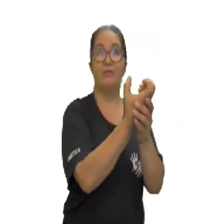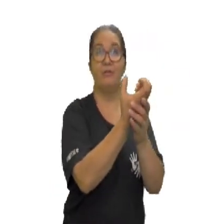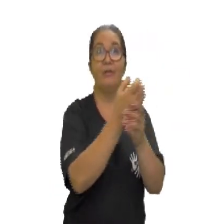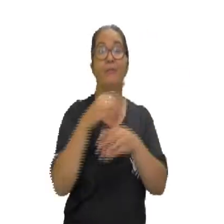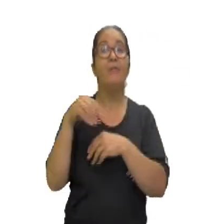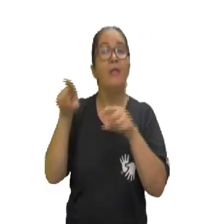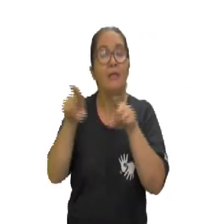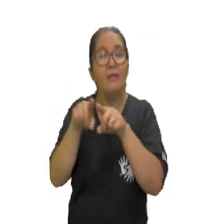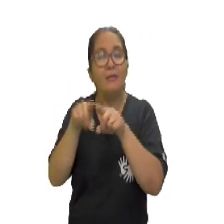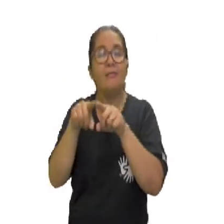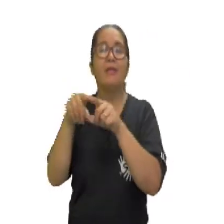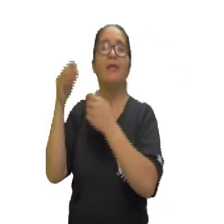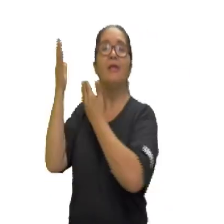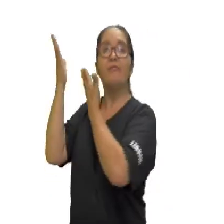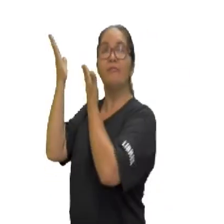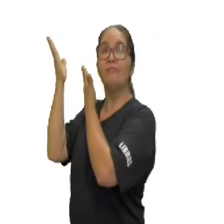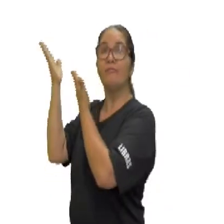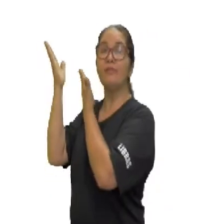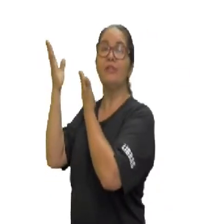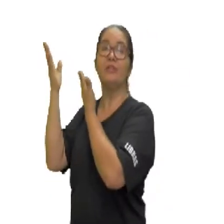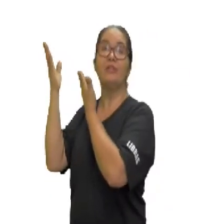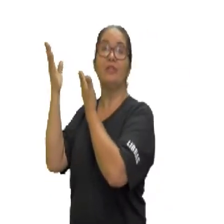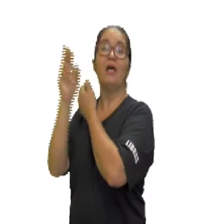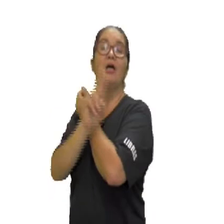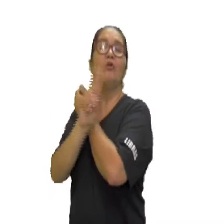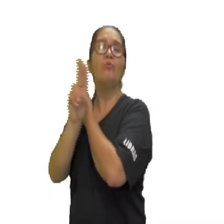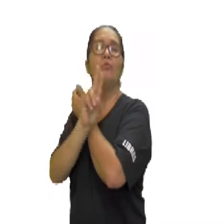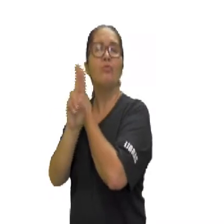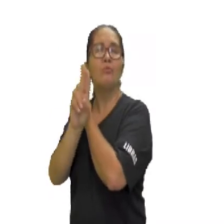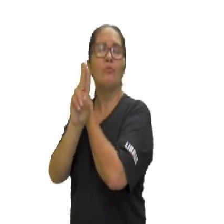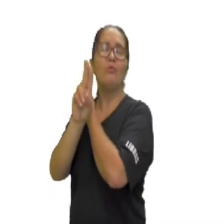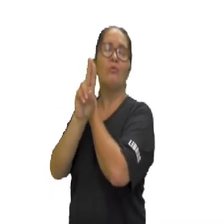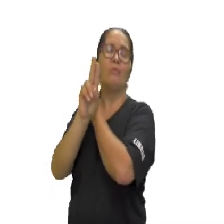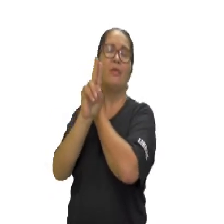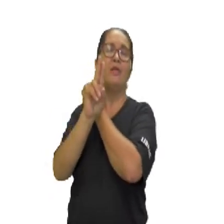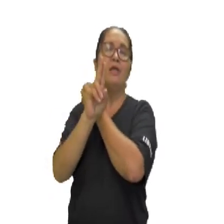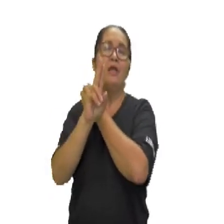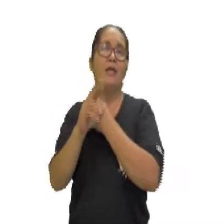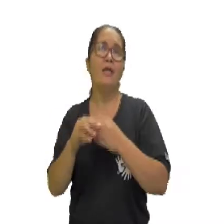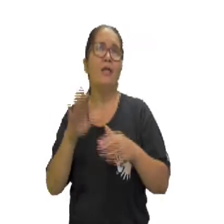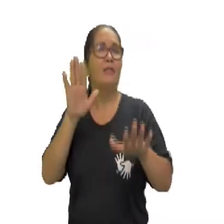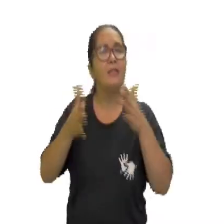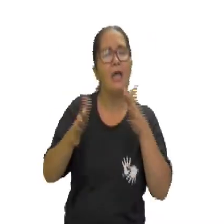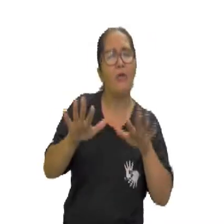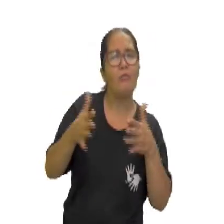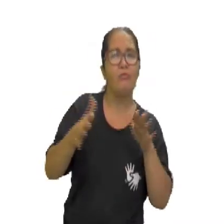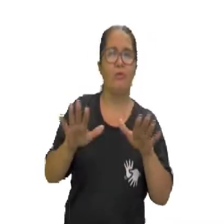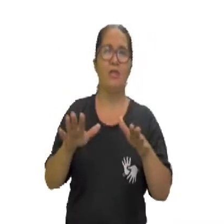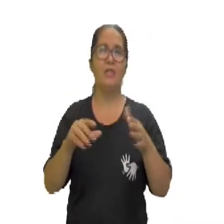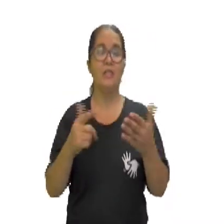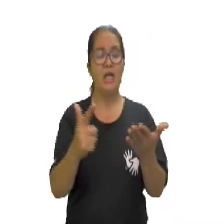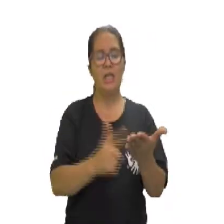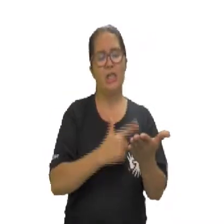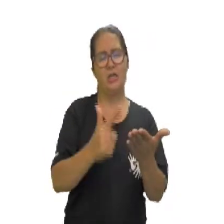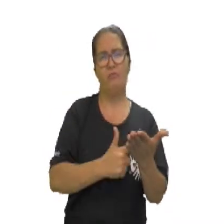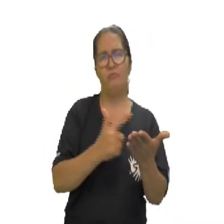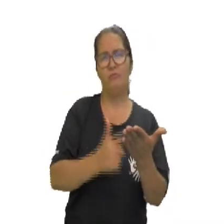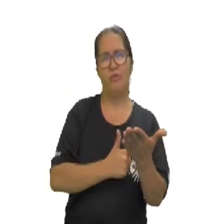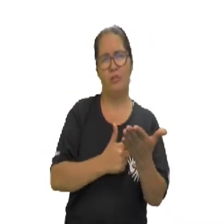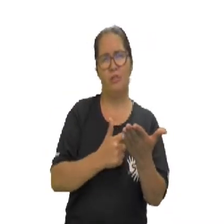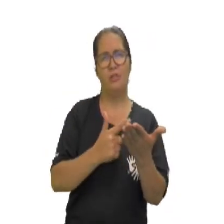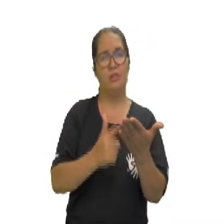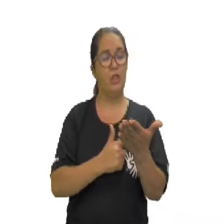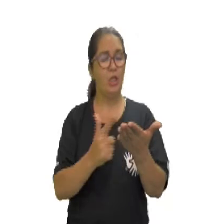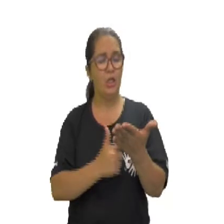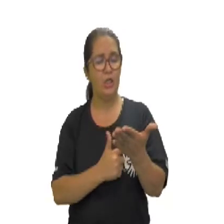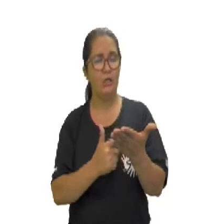de vegetação? Porque às vezes em alguns livros ou às vezes em telejornais ou revistas, vocês vão